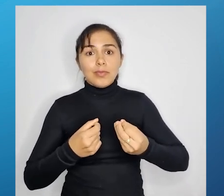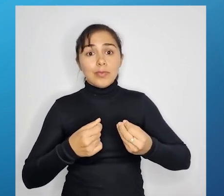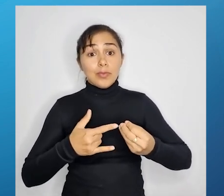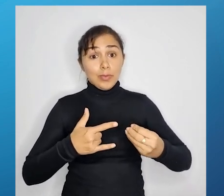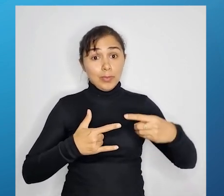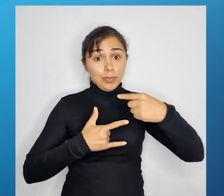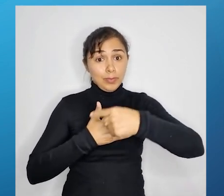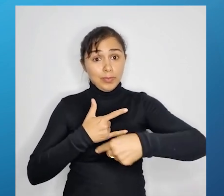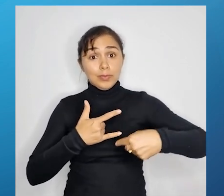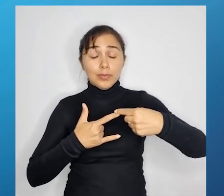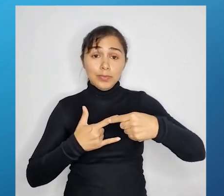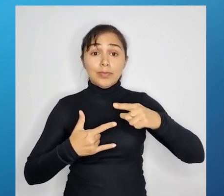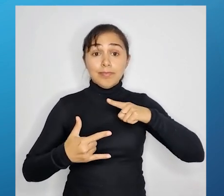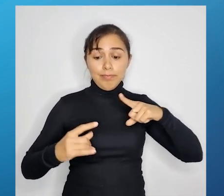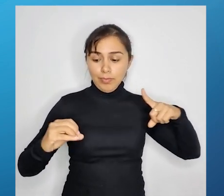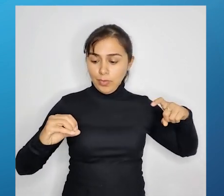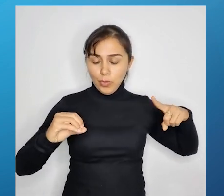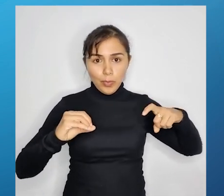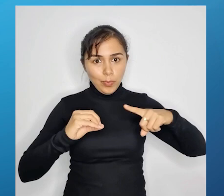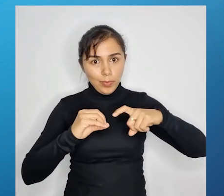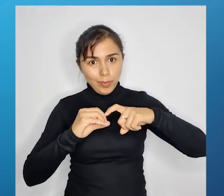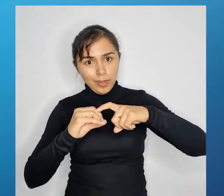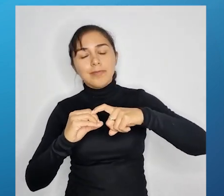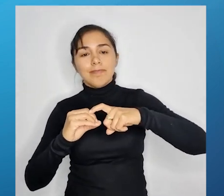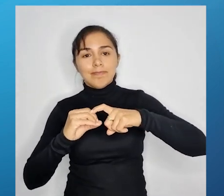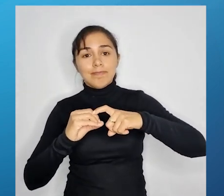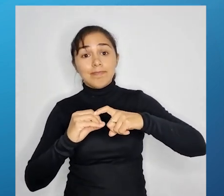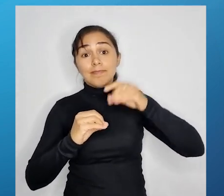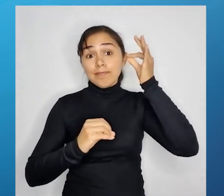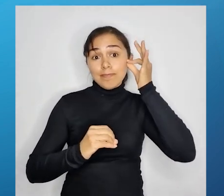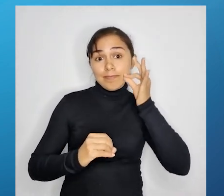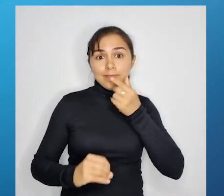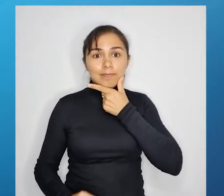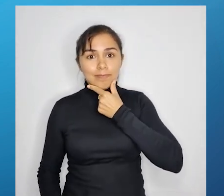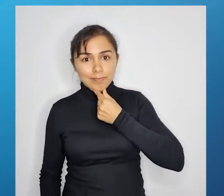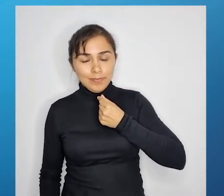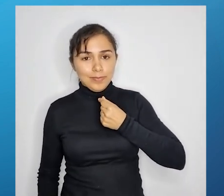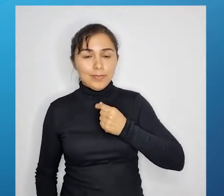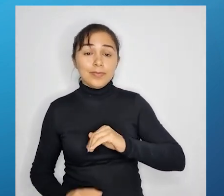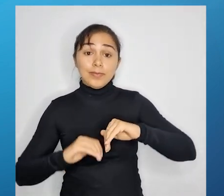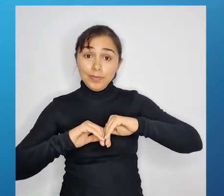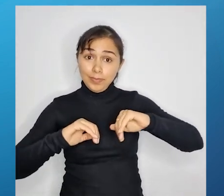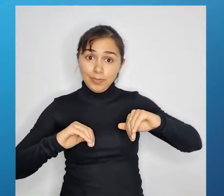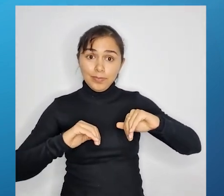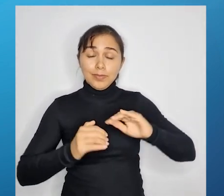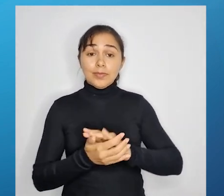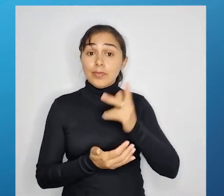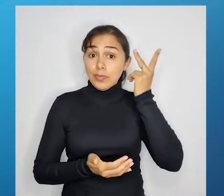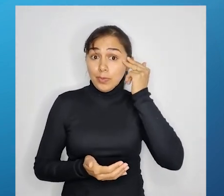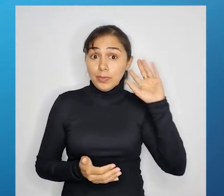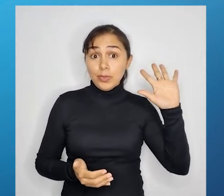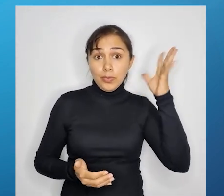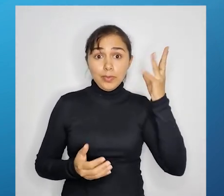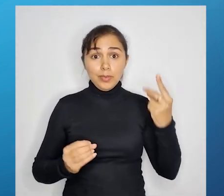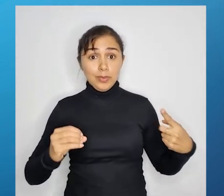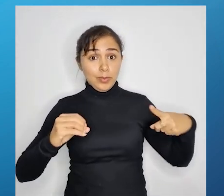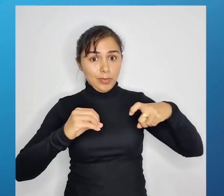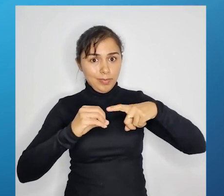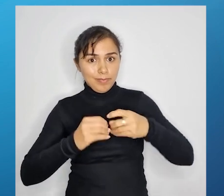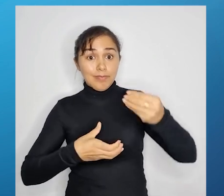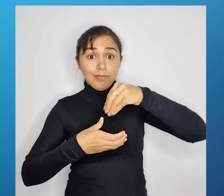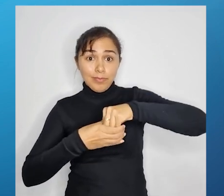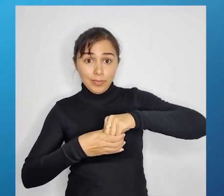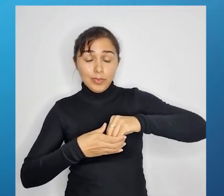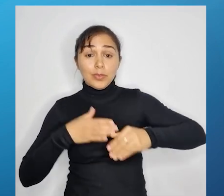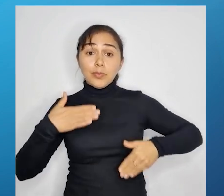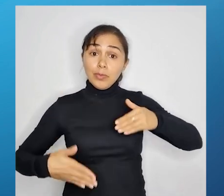sexuada, ou seja, em que há a união de gametas masculinos e femininos. A fecundação é interna ou também externa, a